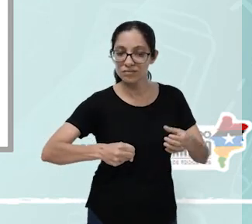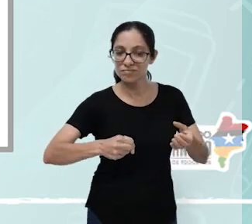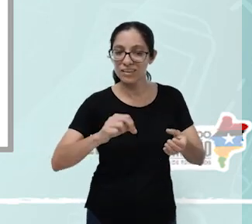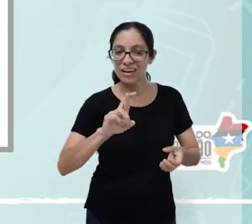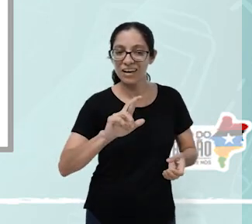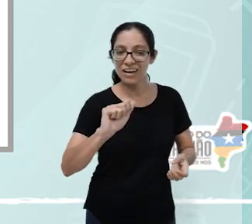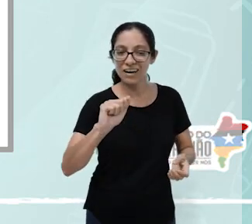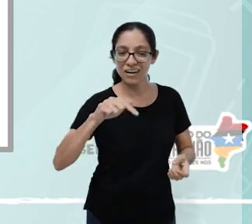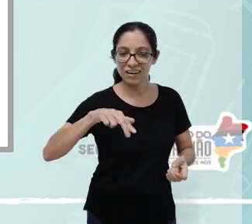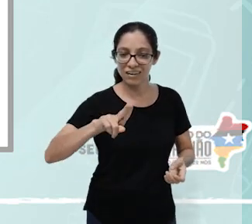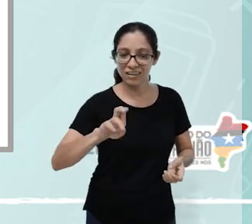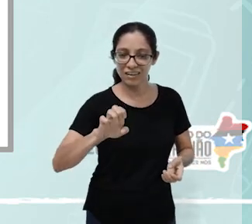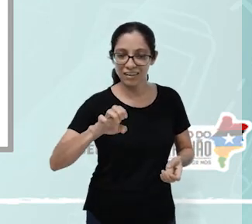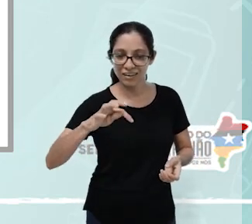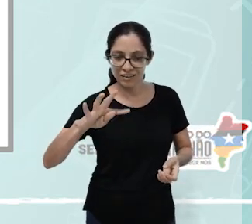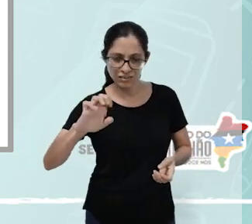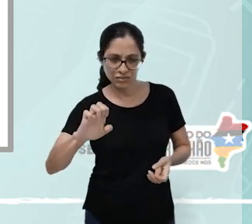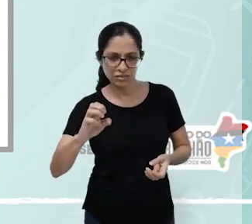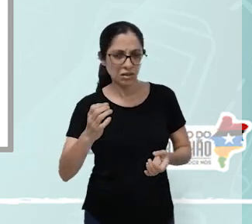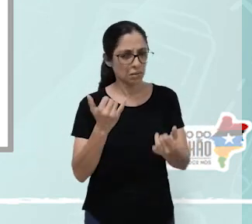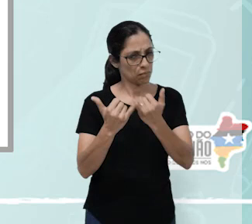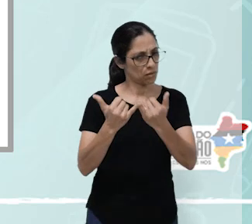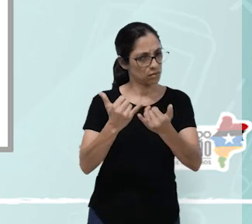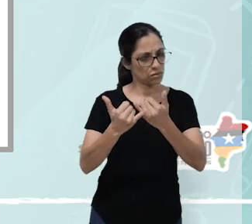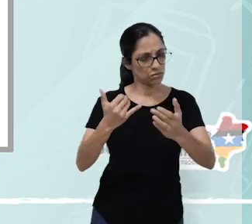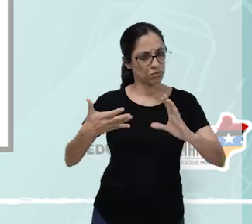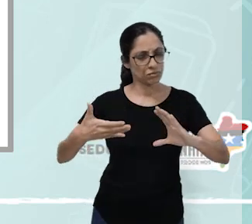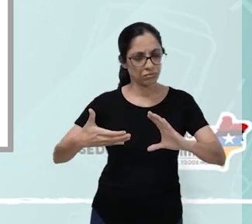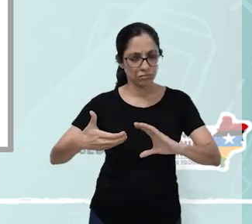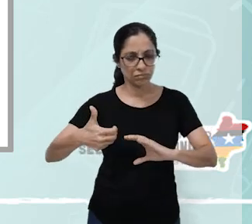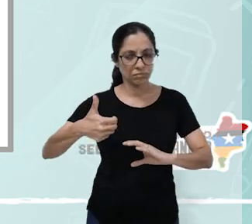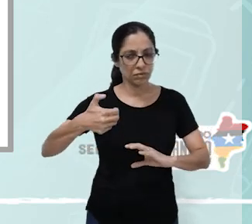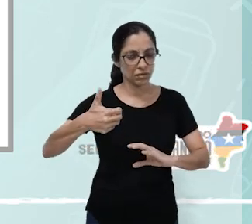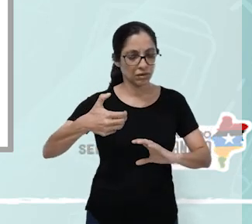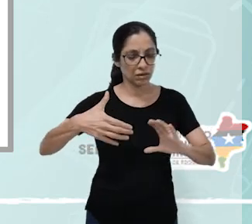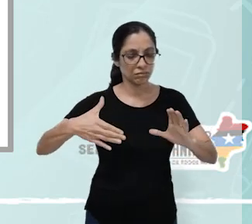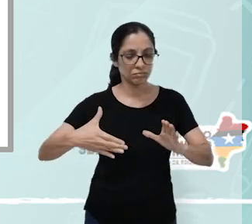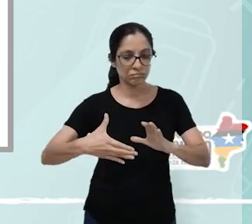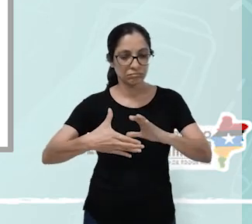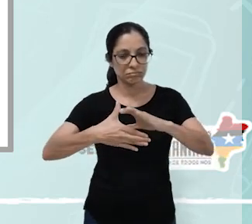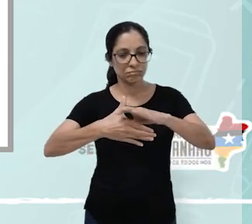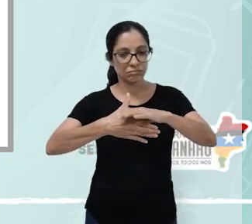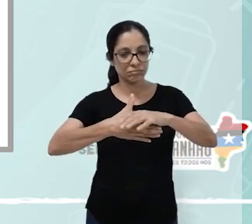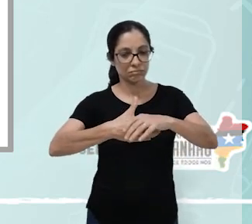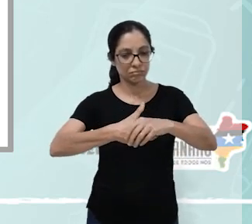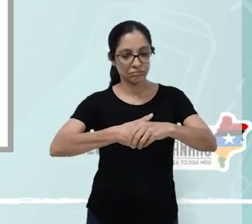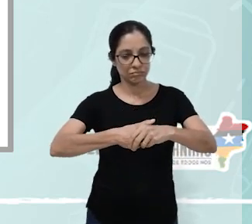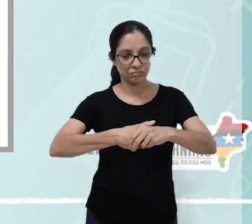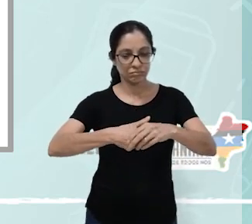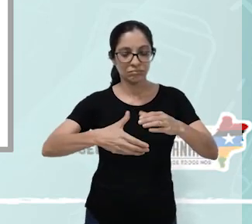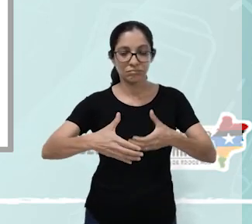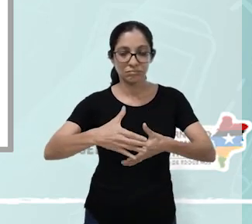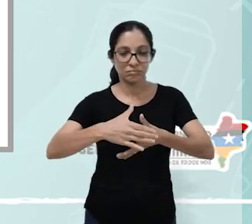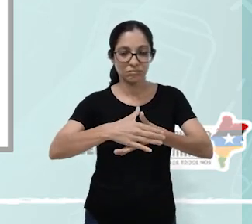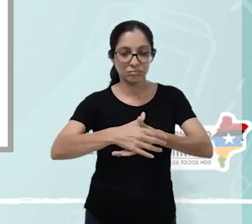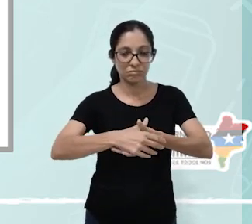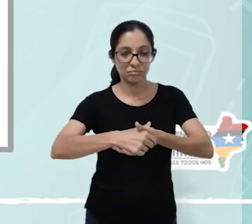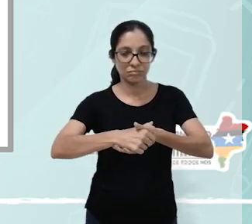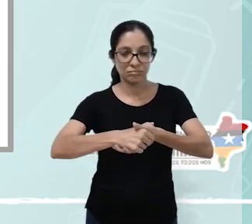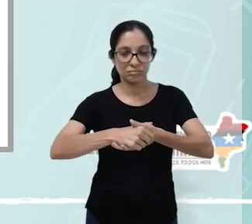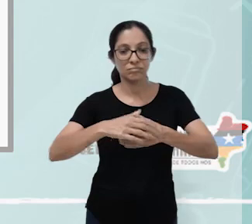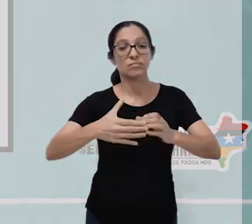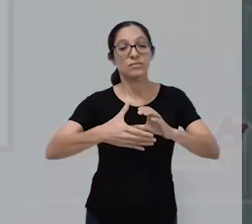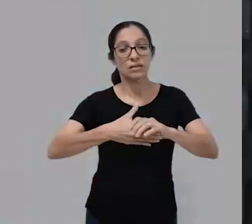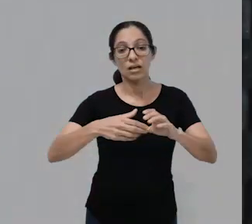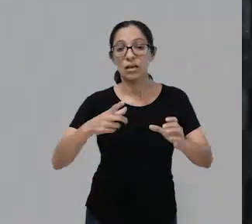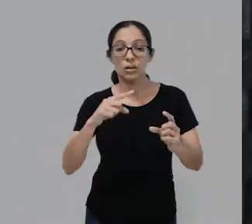estivesse pegar na mão de alguém. Eu vou sempre com o meu polegar solto. Eu encaixei a minha mão. Eu fiz a pegada.